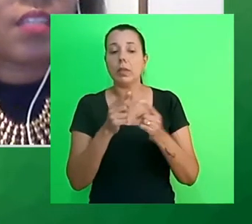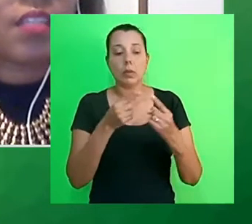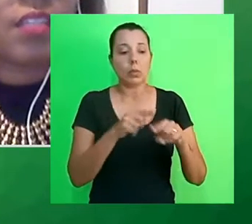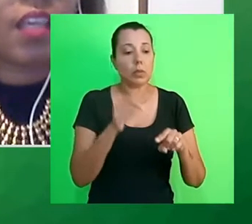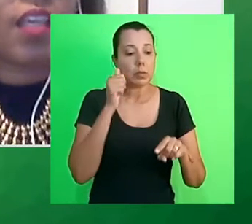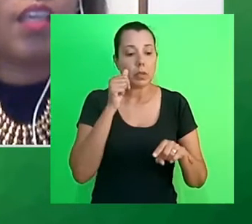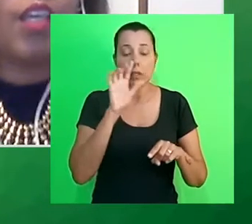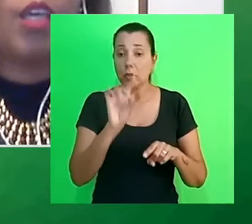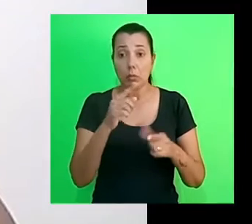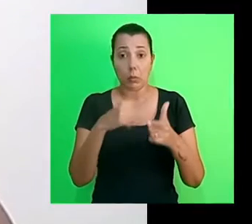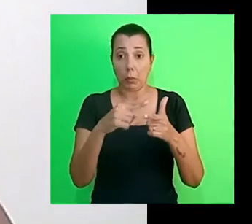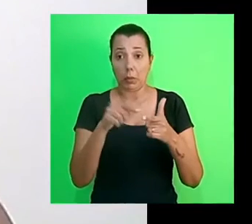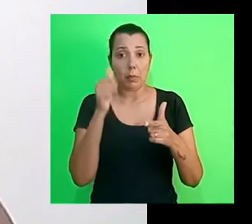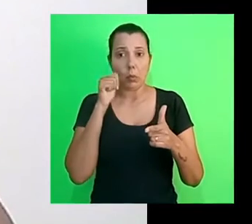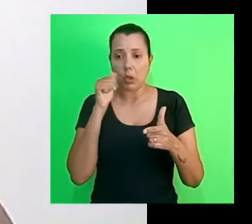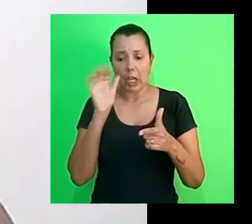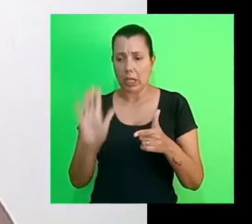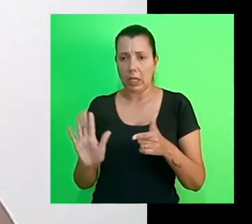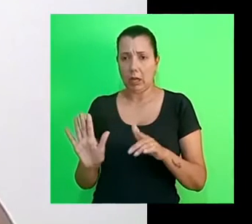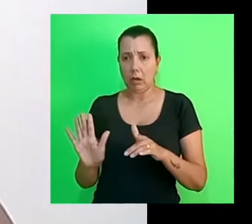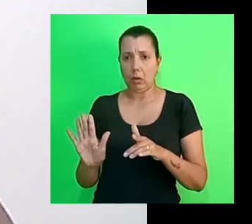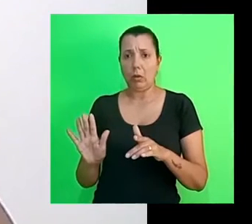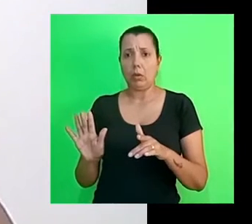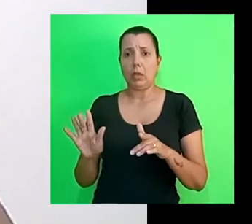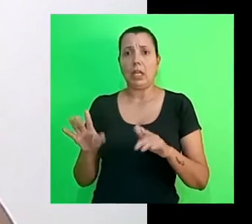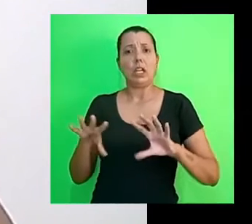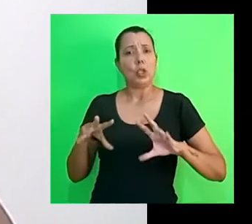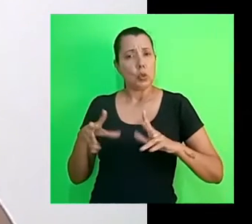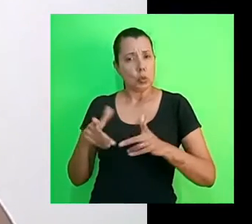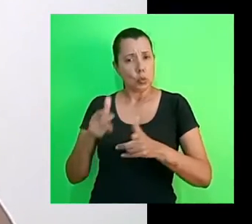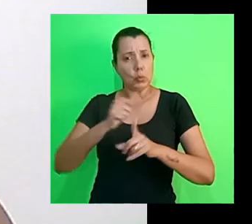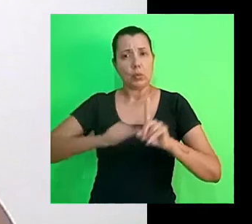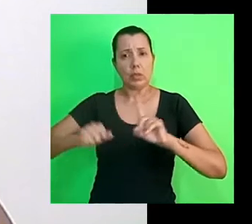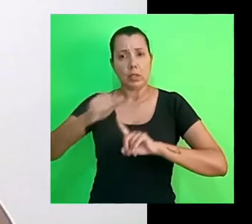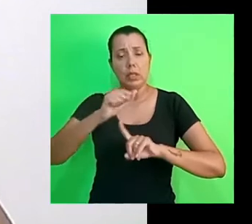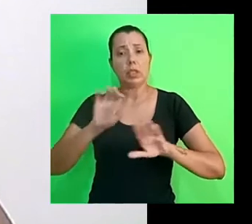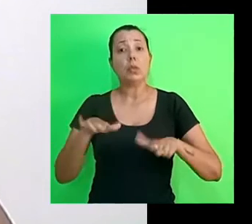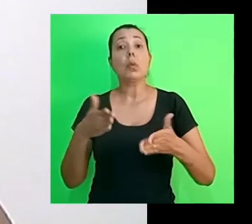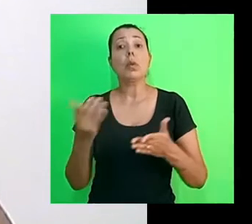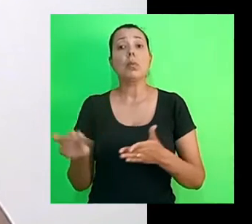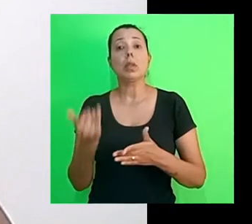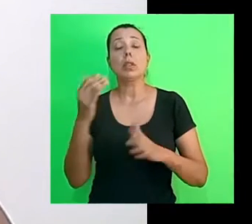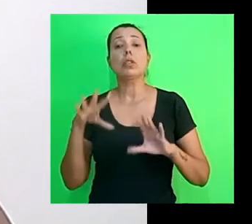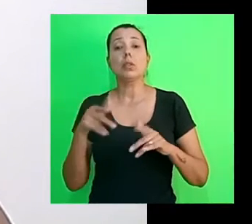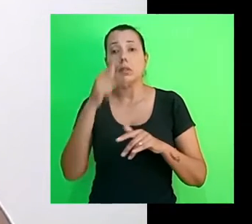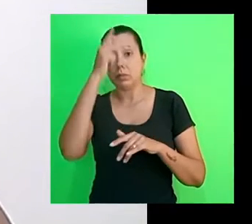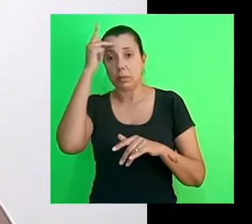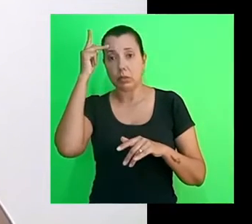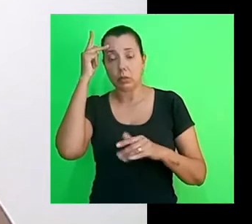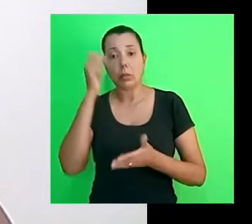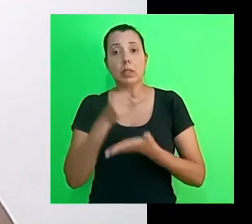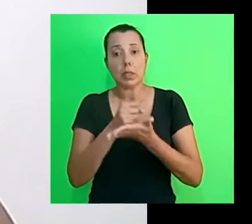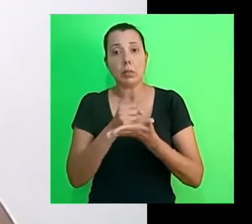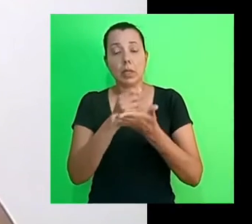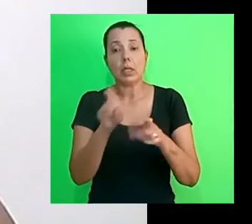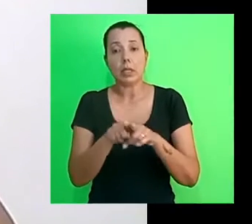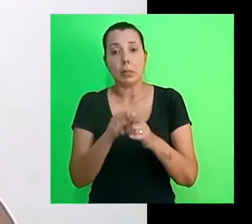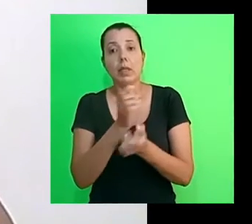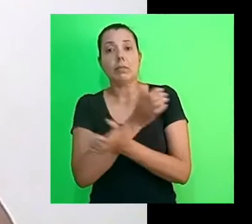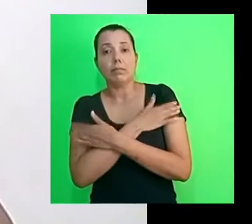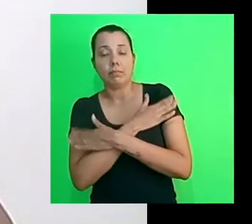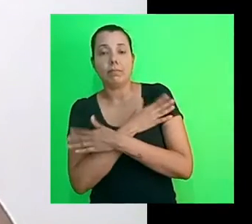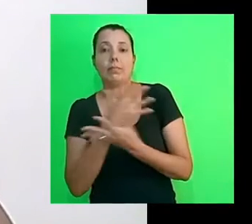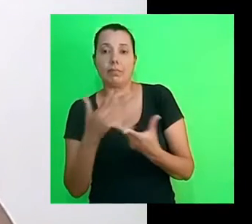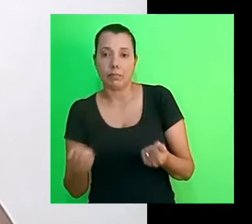pessoas que nos assistem. Boa tarde, professor Ogamir, Elineide, minha companheira de diretoria,